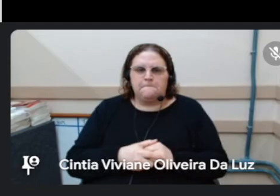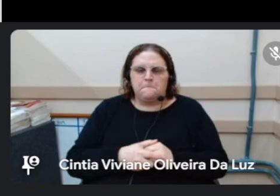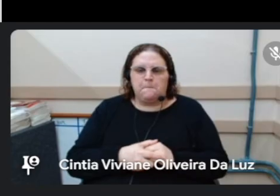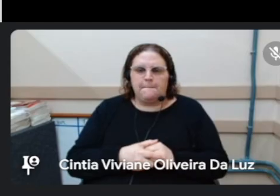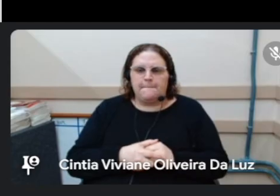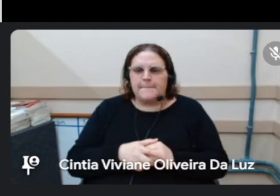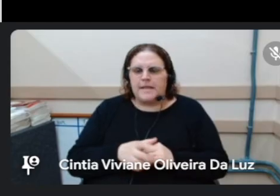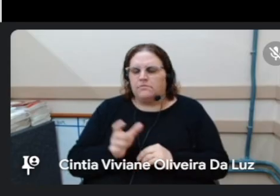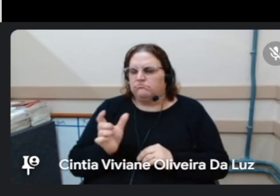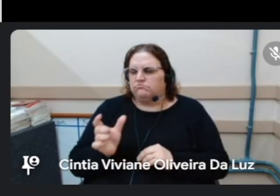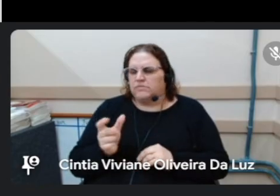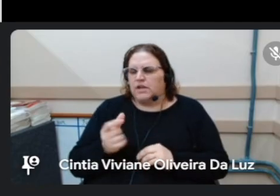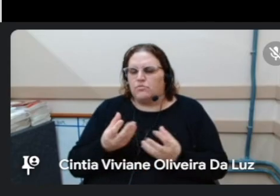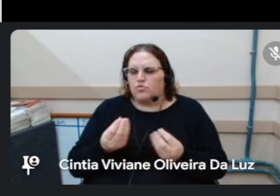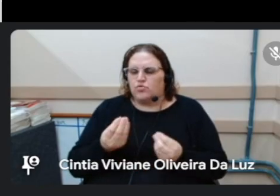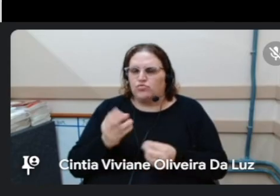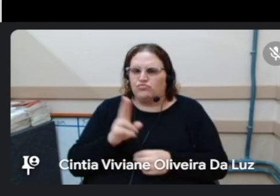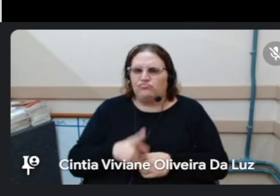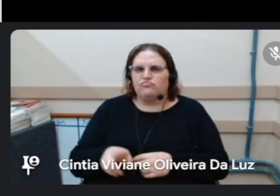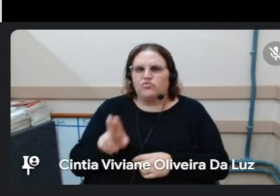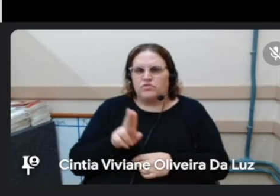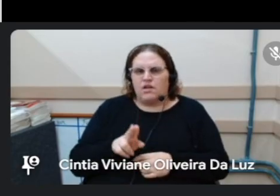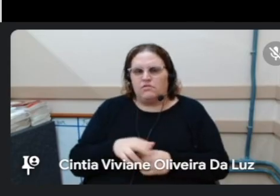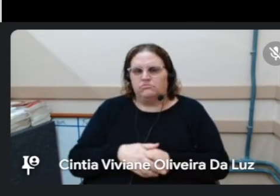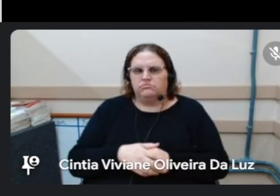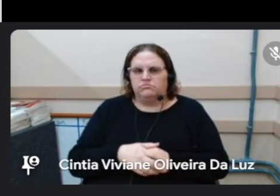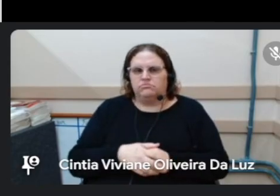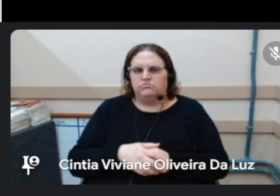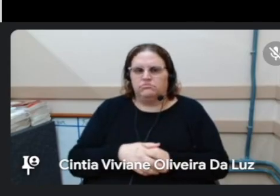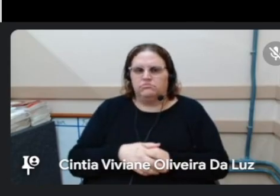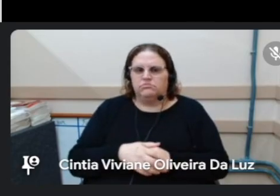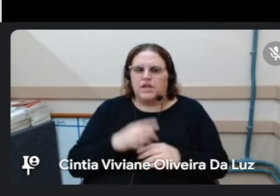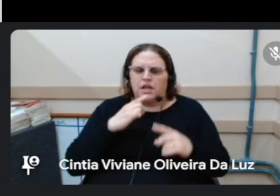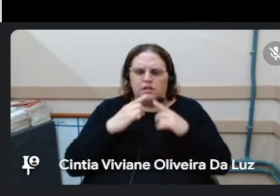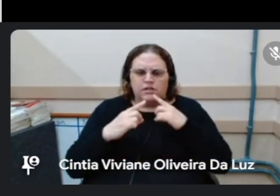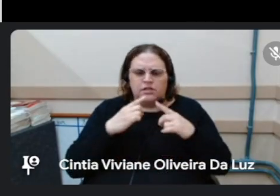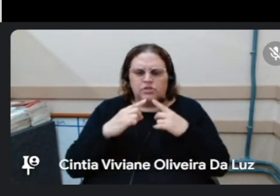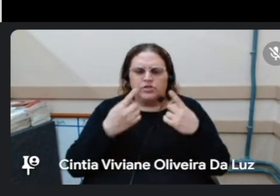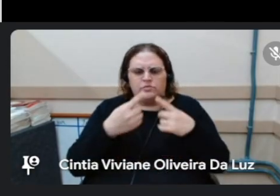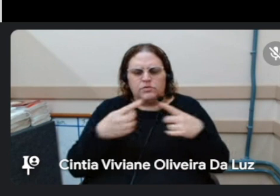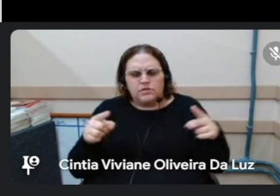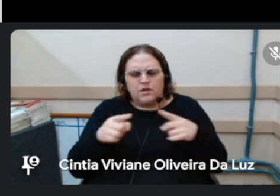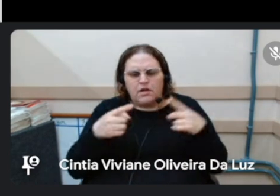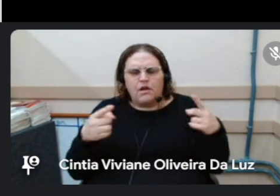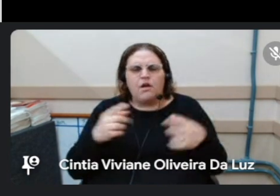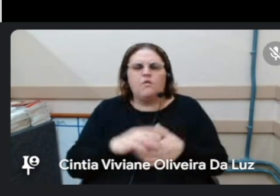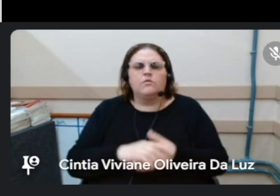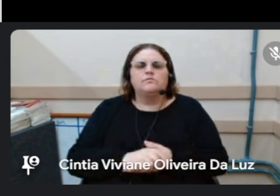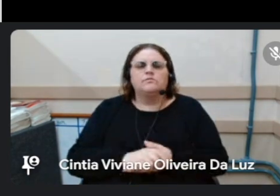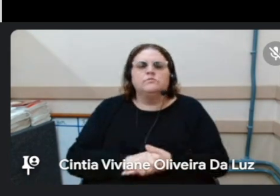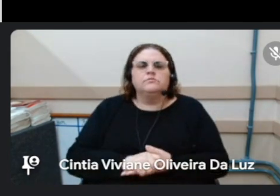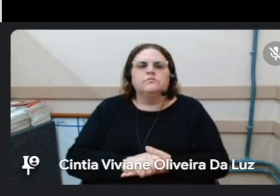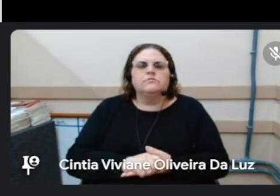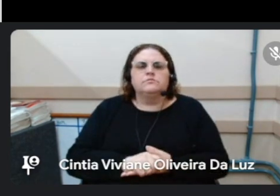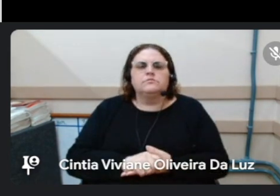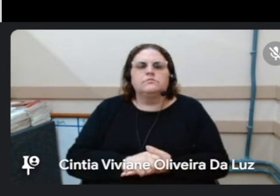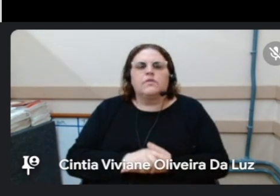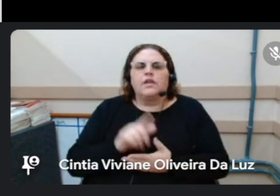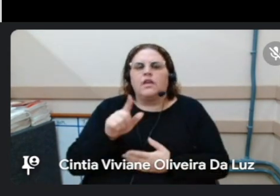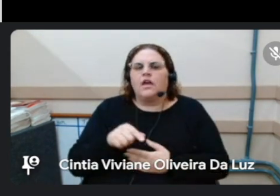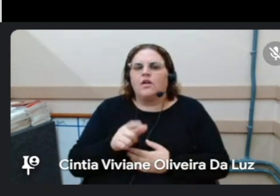bastante utilizado eh na crítica musical na historiografia musical que é um temo que